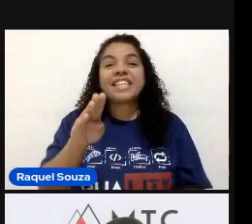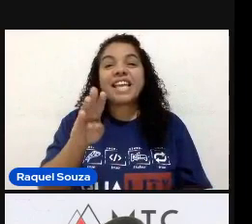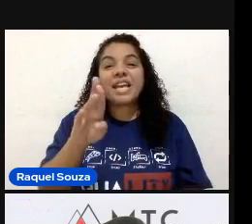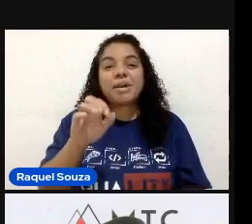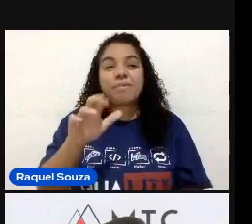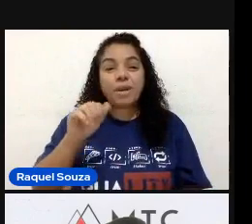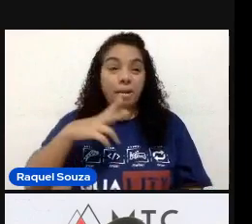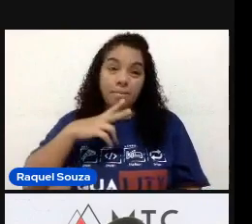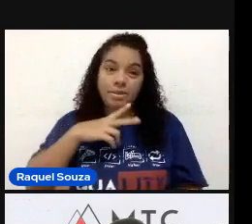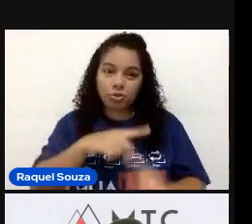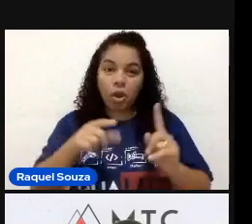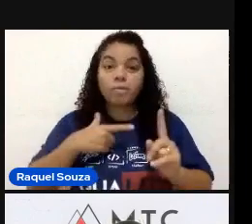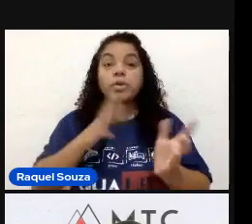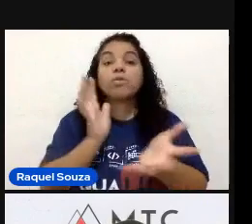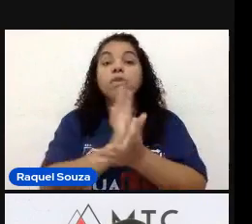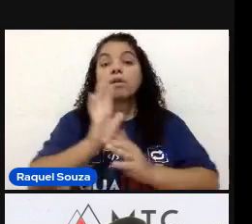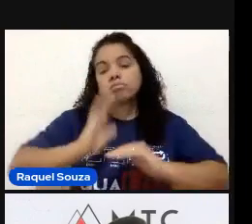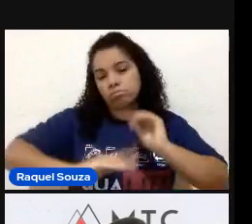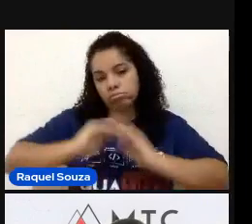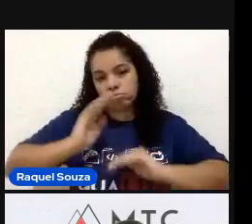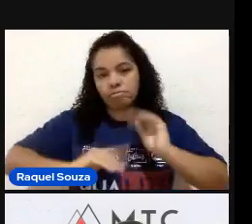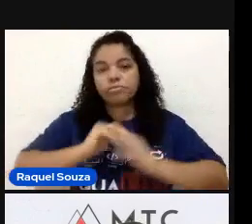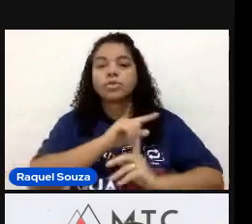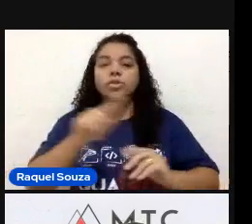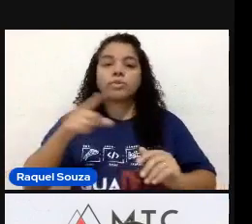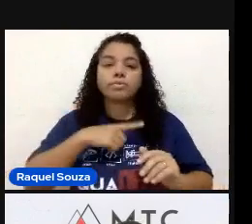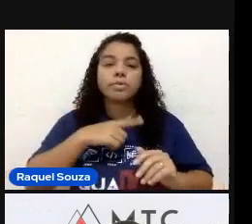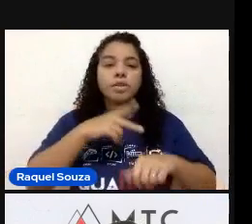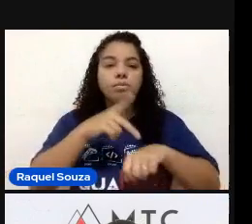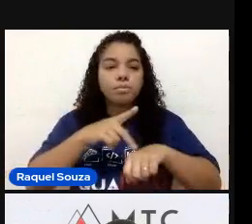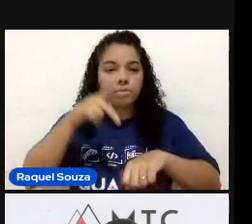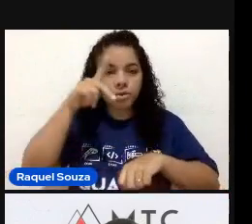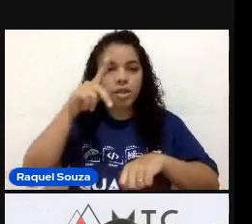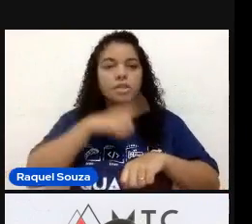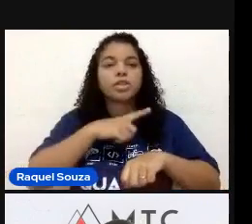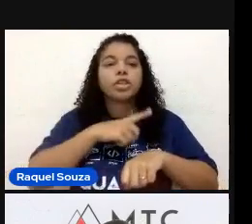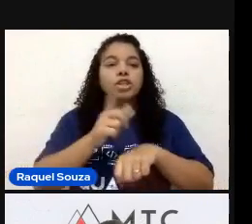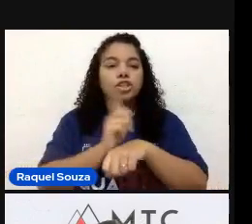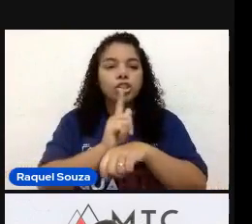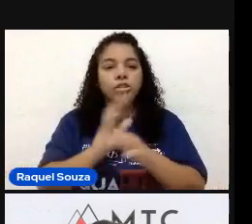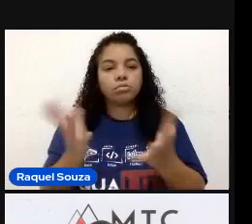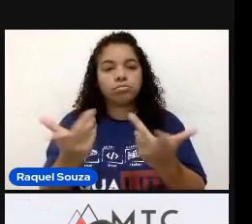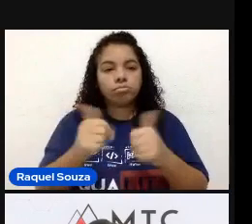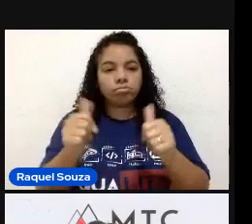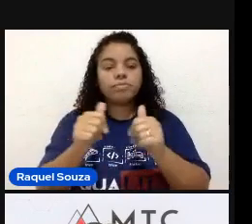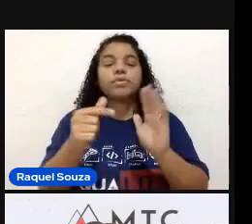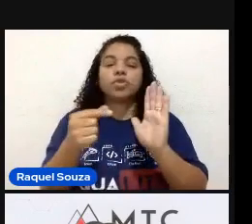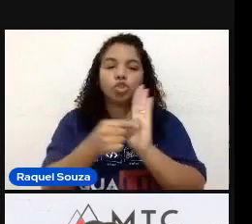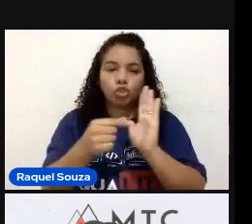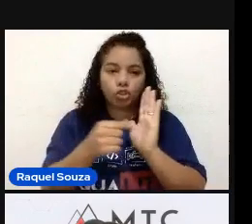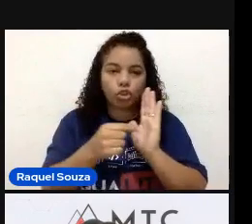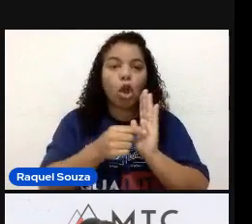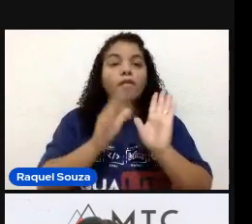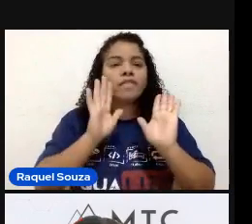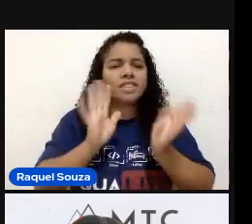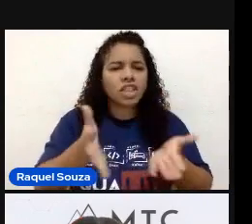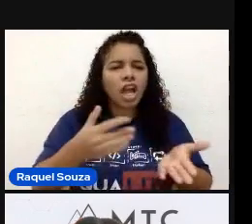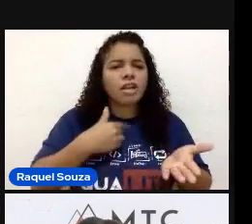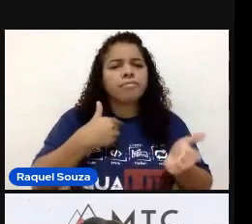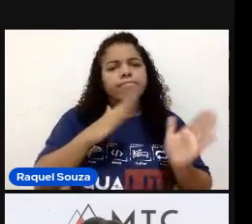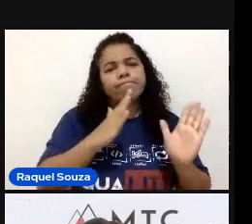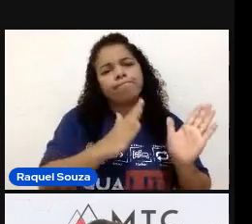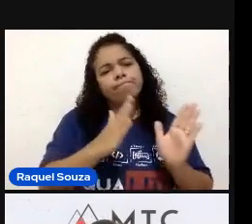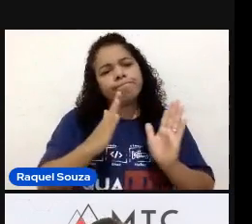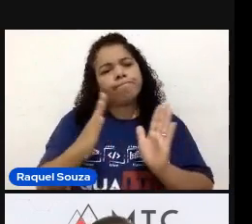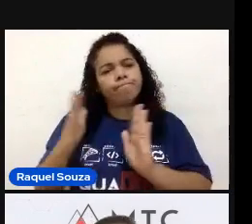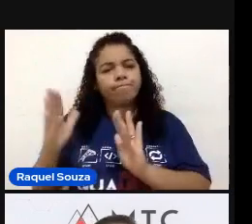Fatos profissionais, né? Eu tenho pós-graduação em gestão de qualidade de software. Passei por todos esses processos aí,